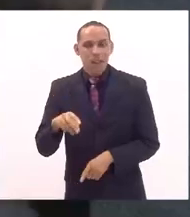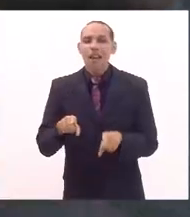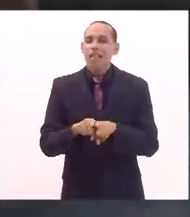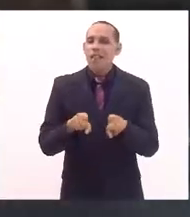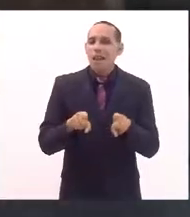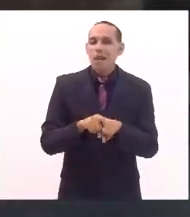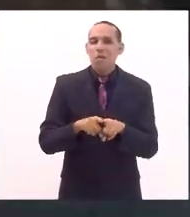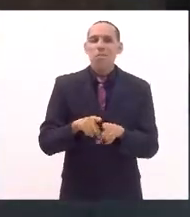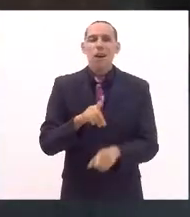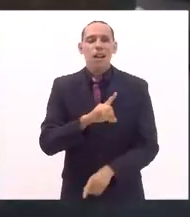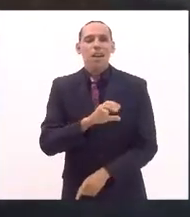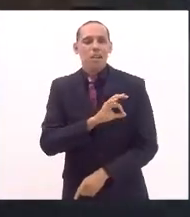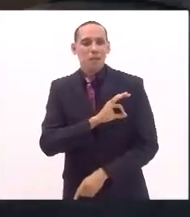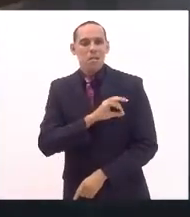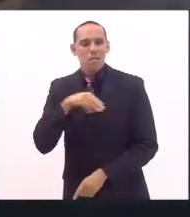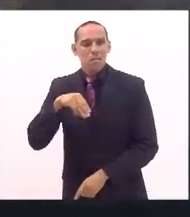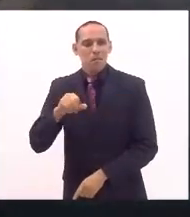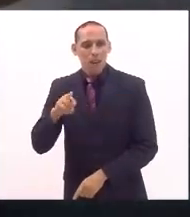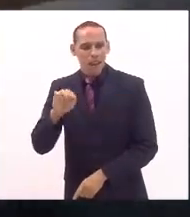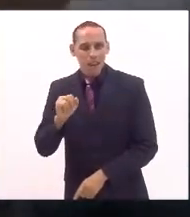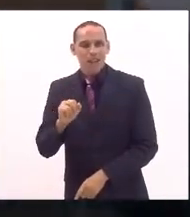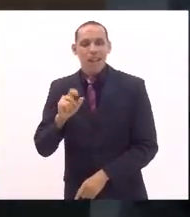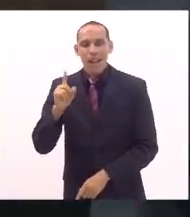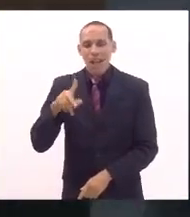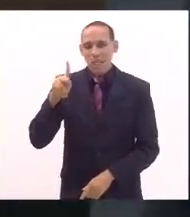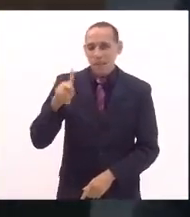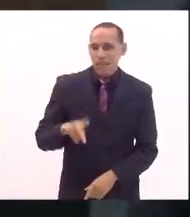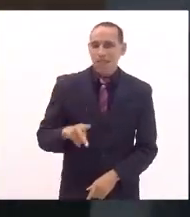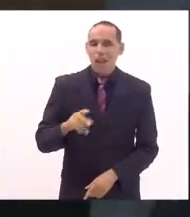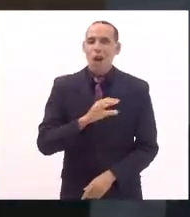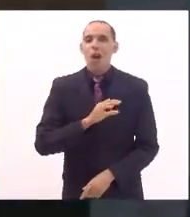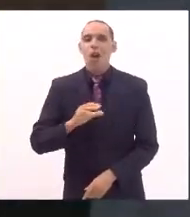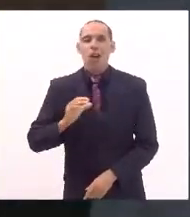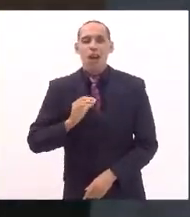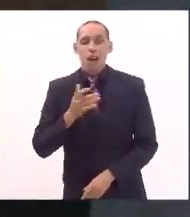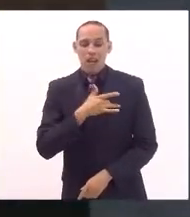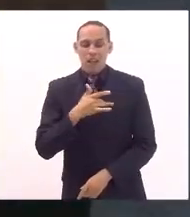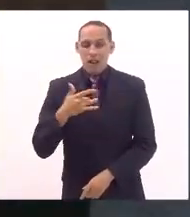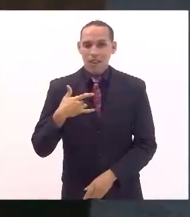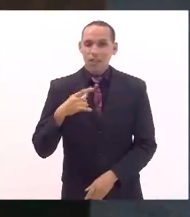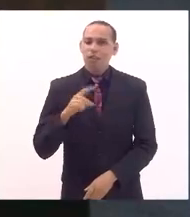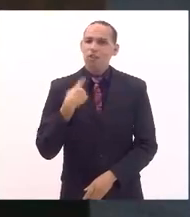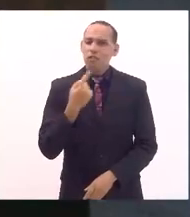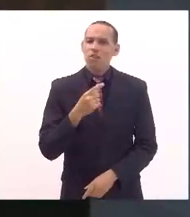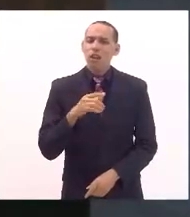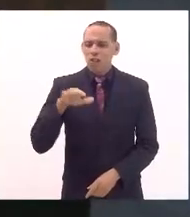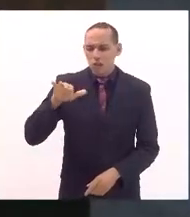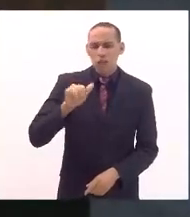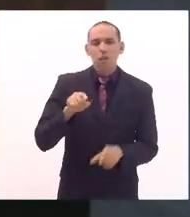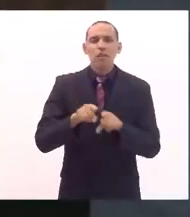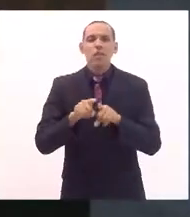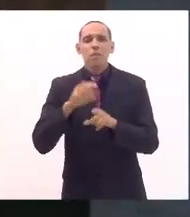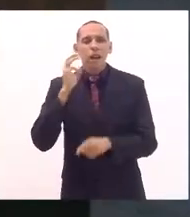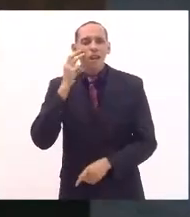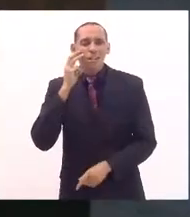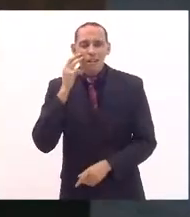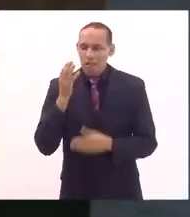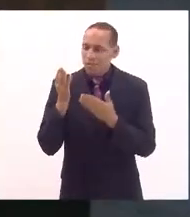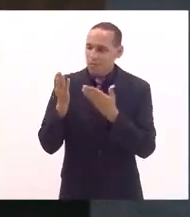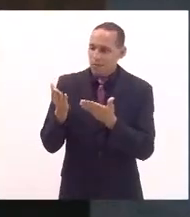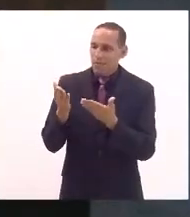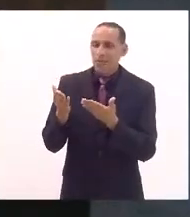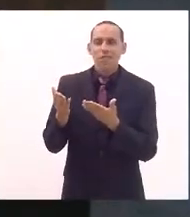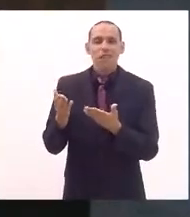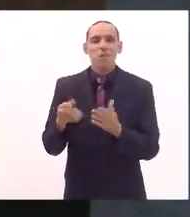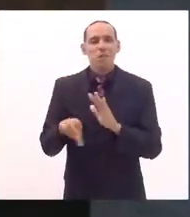presidenta da comissão de saúde a importância dessa frente a gente chama waldeck também para colaboração dos deputados